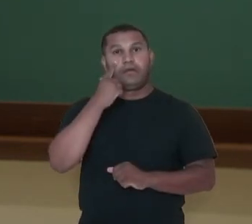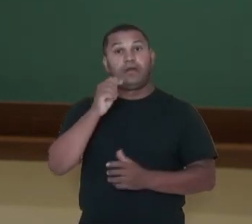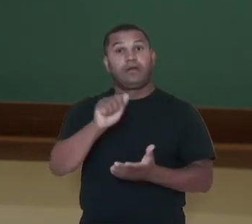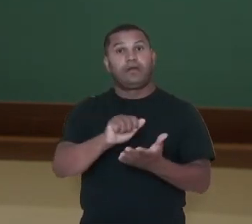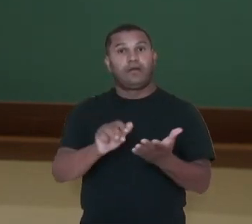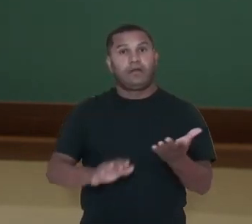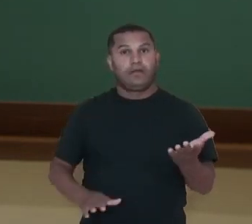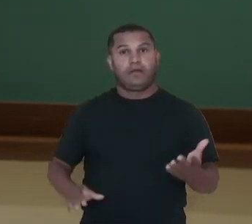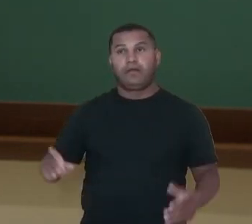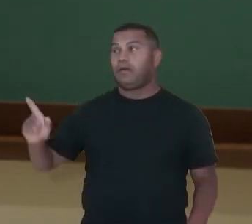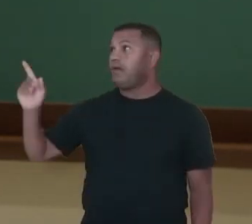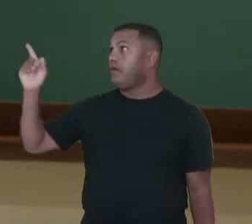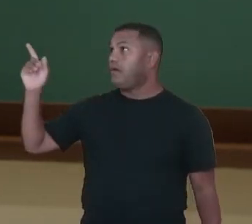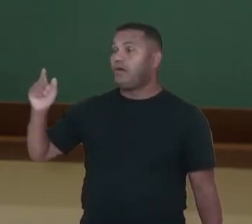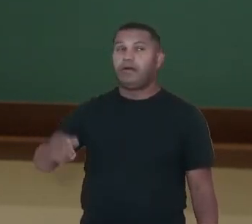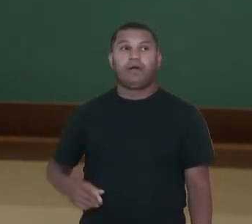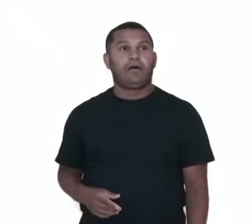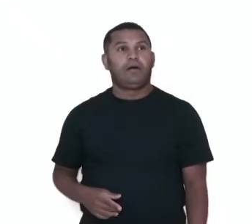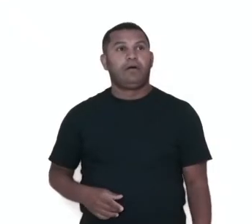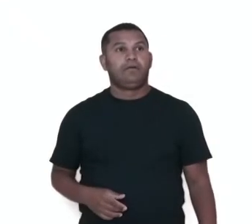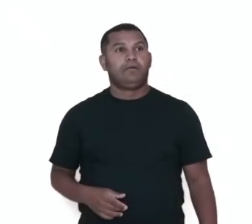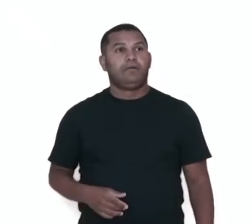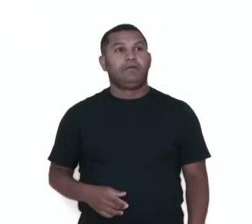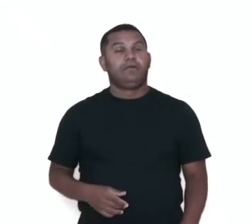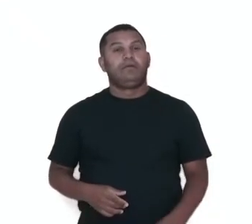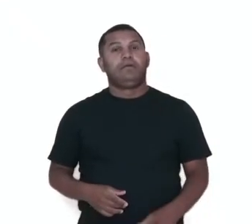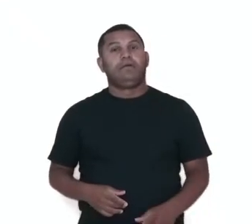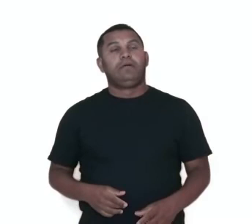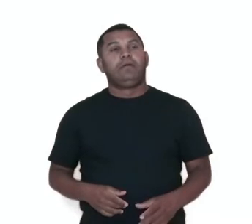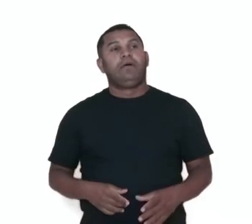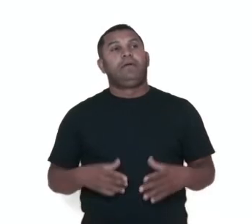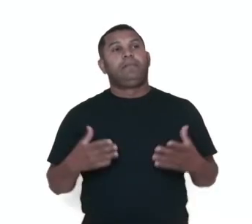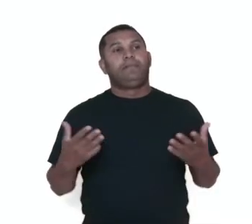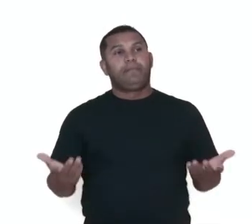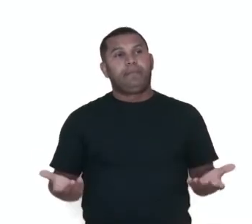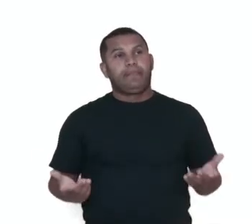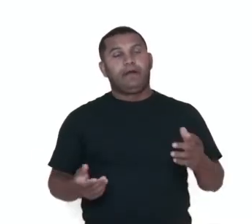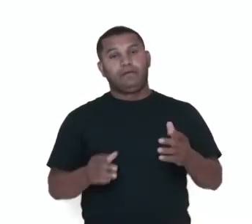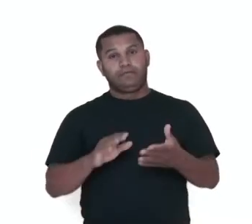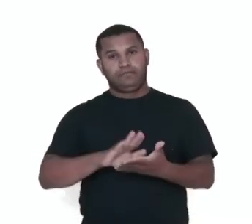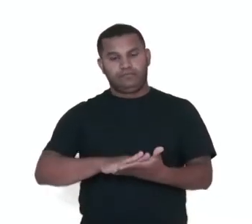atividade. Ao abrir o envelope com o resultado de seu exame